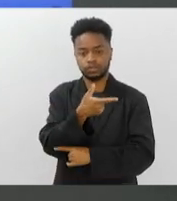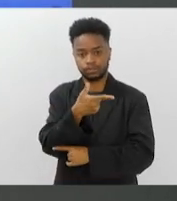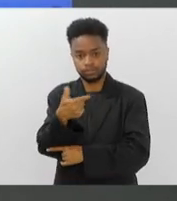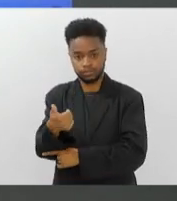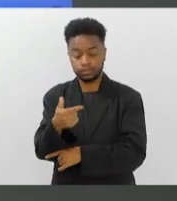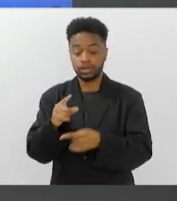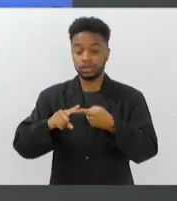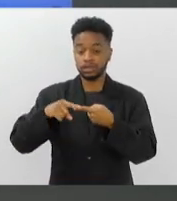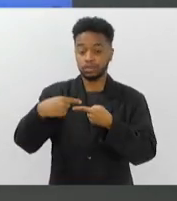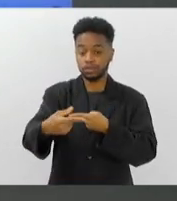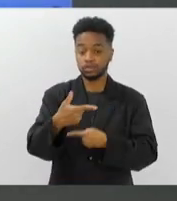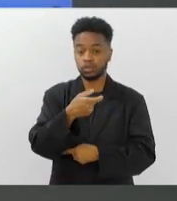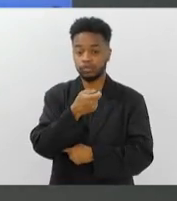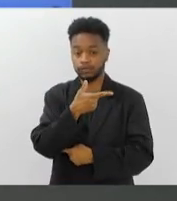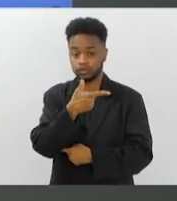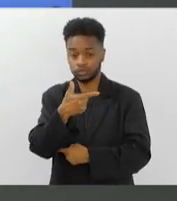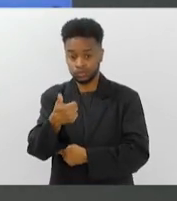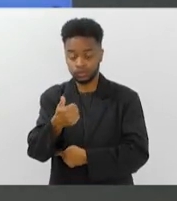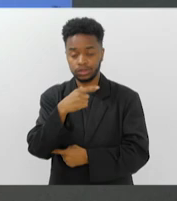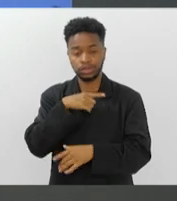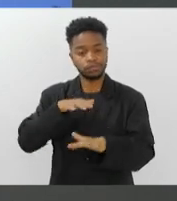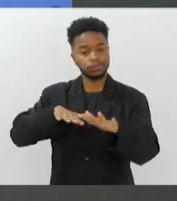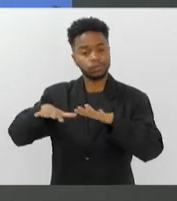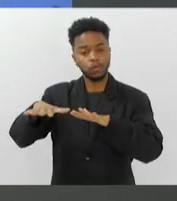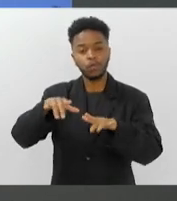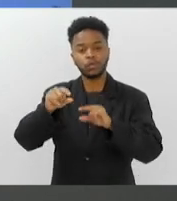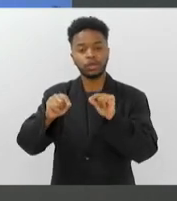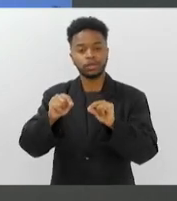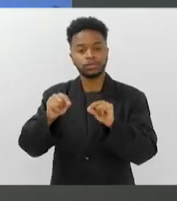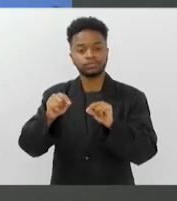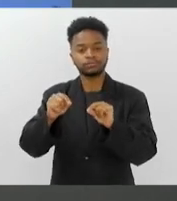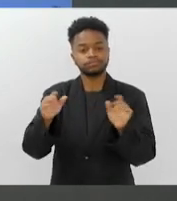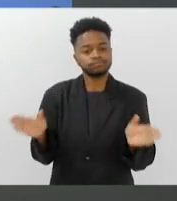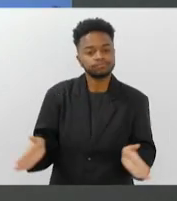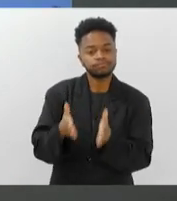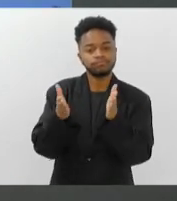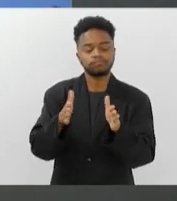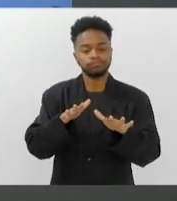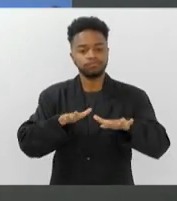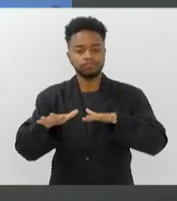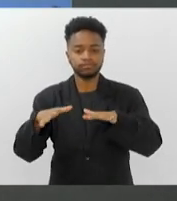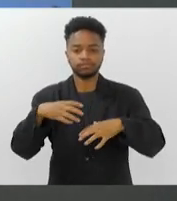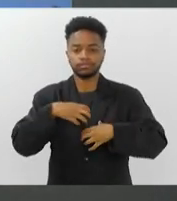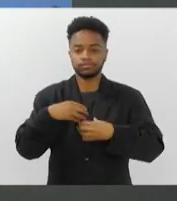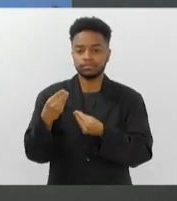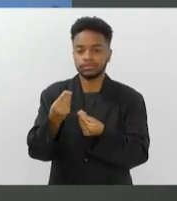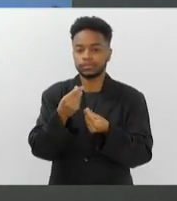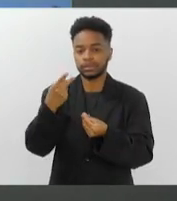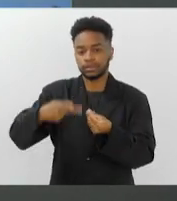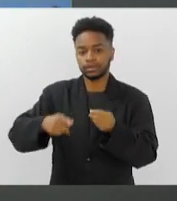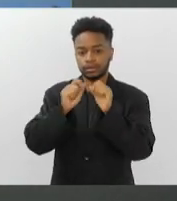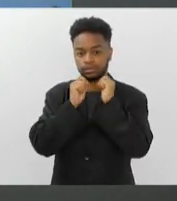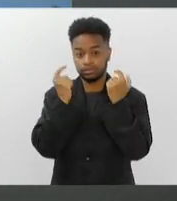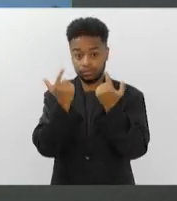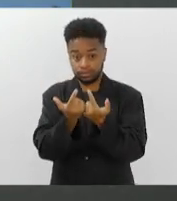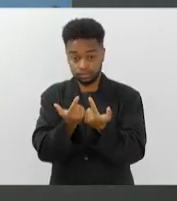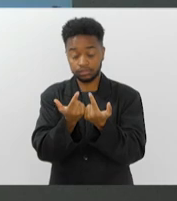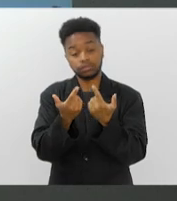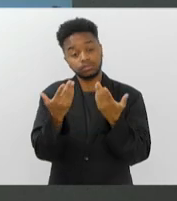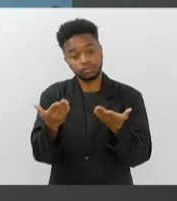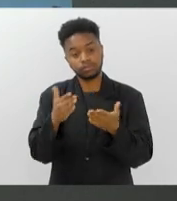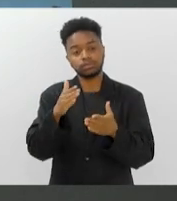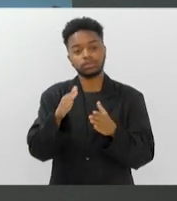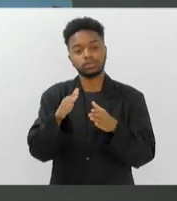aí em 2021 já num movimento de de mobilização de sensibilização na alerge A alerge realocou então